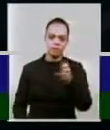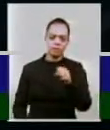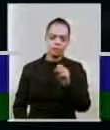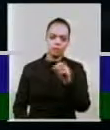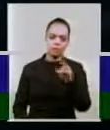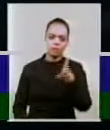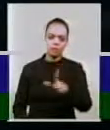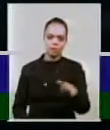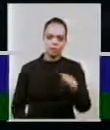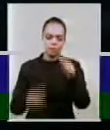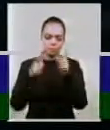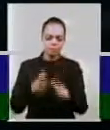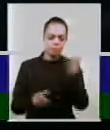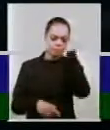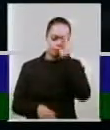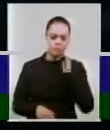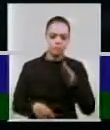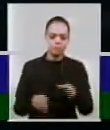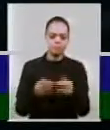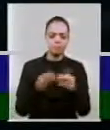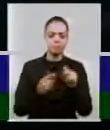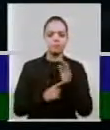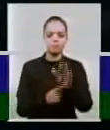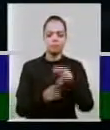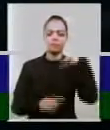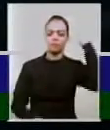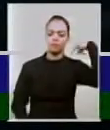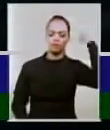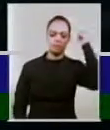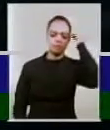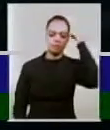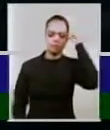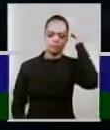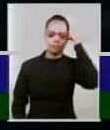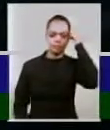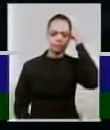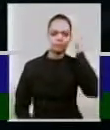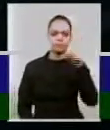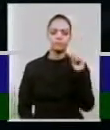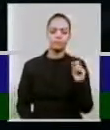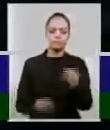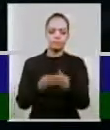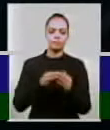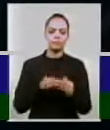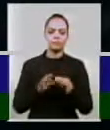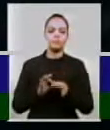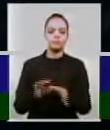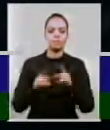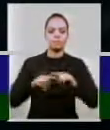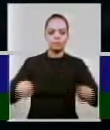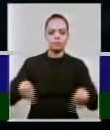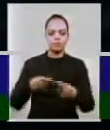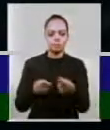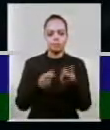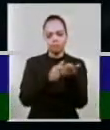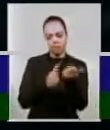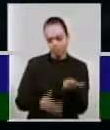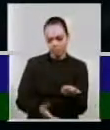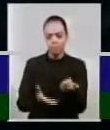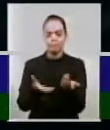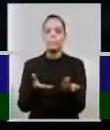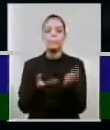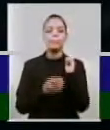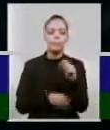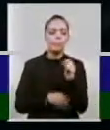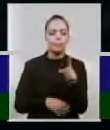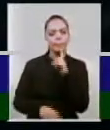Brasil. Requerimentos apresentados pelo vereador Davi Tomás, que solicita a liberação do plenário à mesa diretora